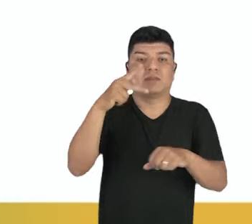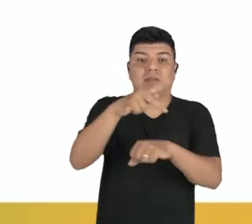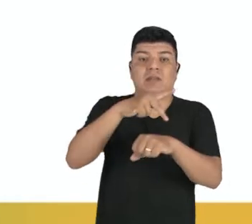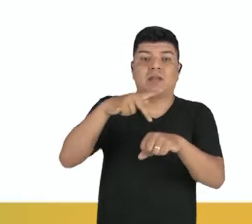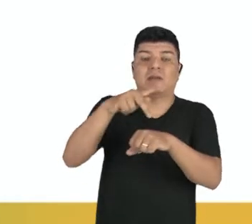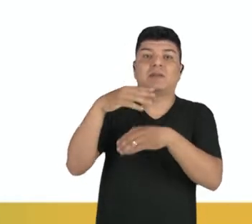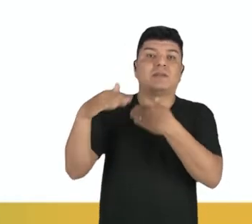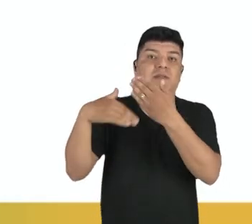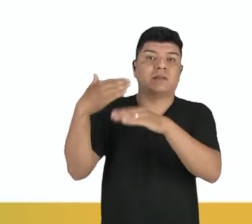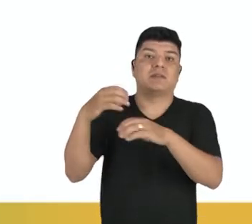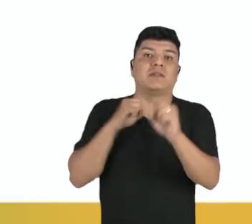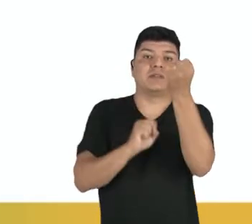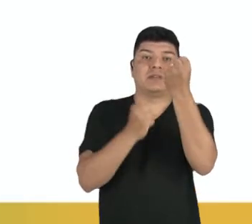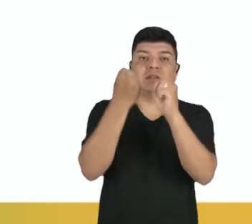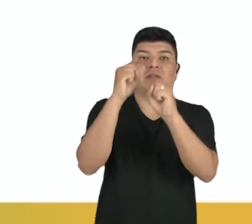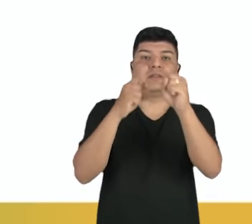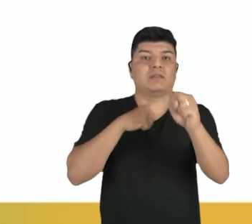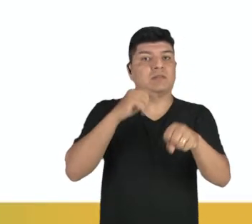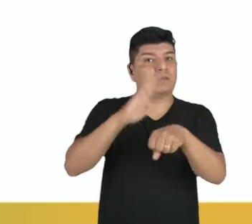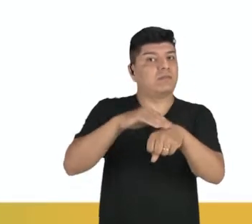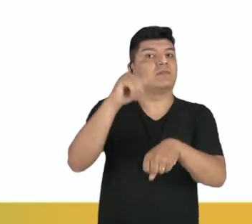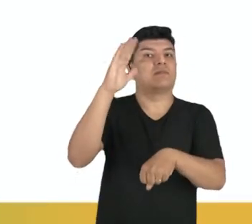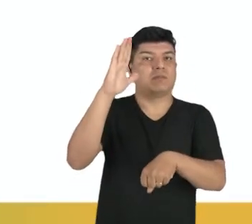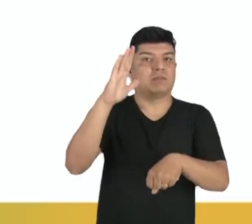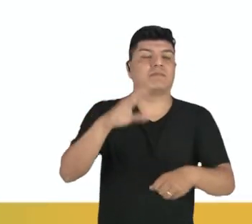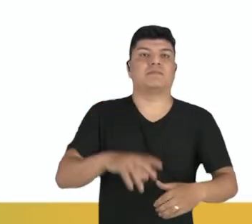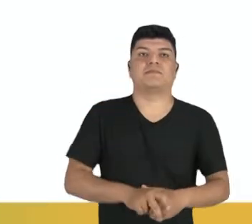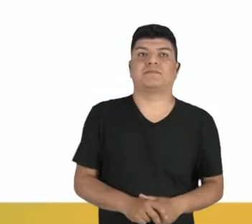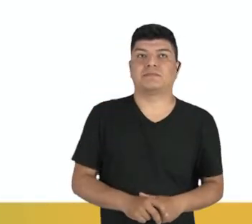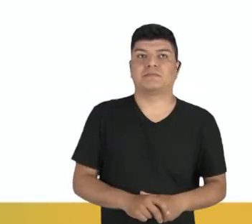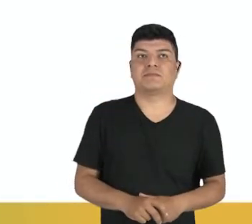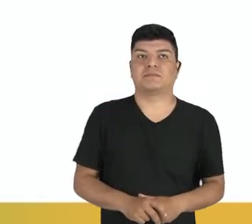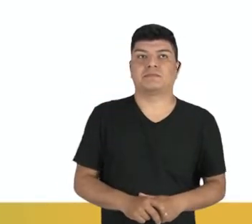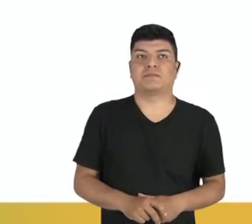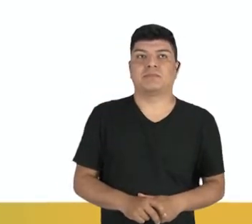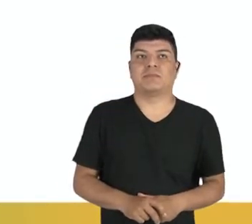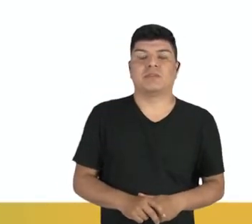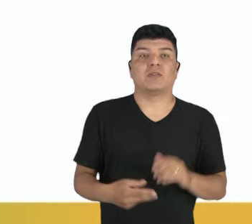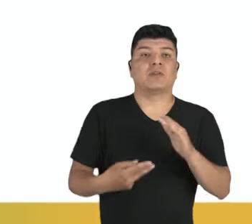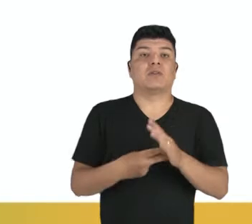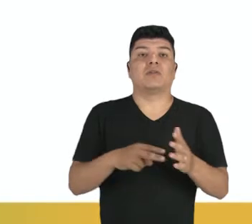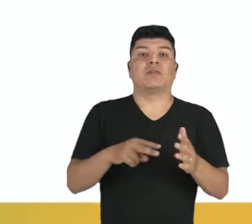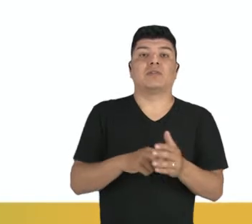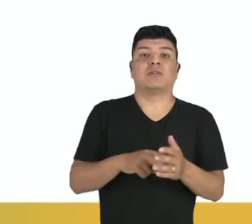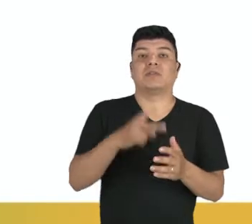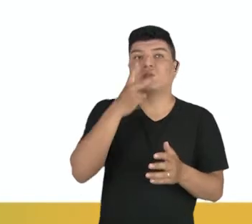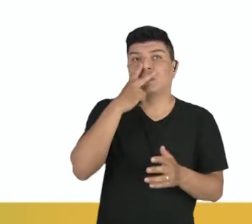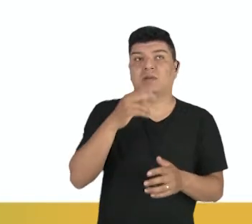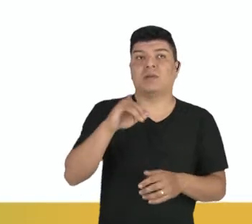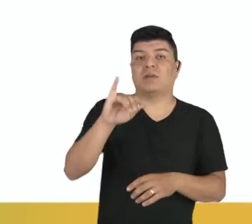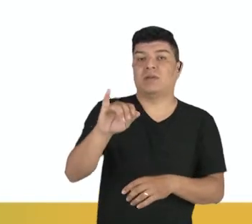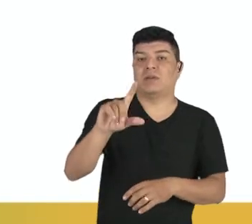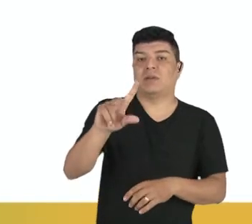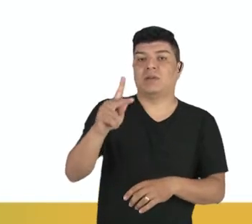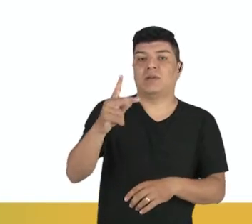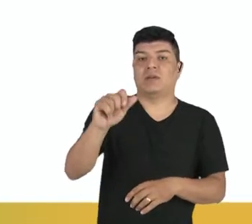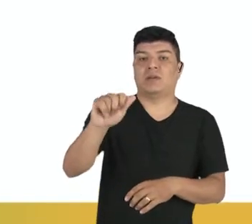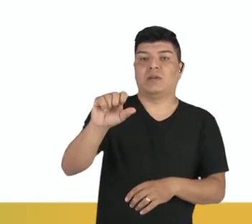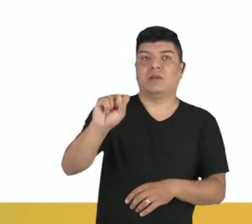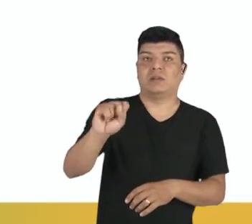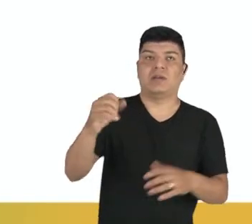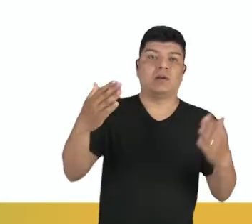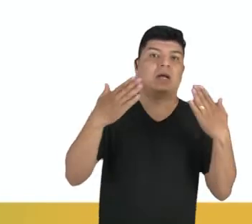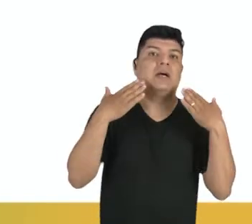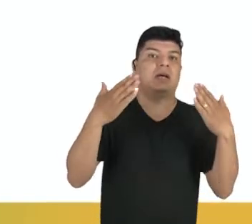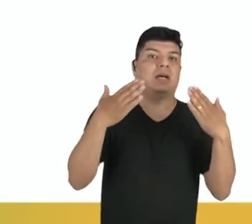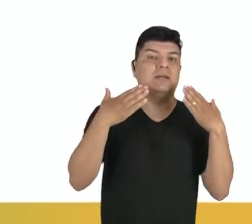onde a concentração de indústria é maior, tá bom? E o que seria ilhas de calor? Quando você fala de ilhas de calor,